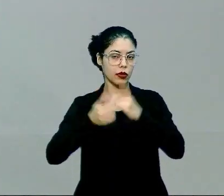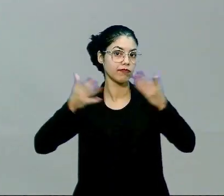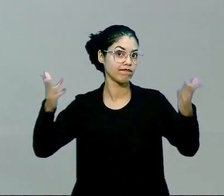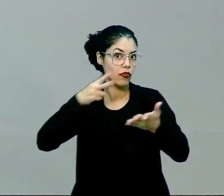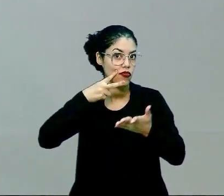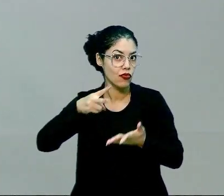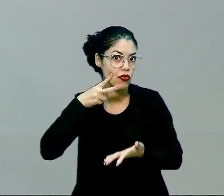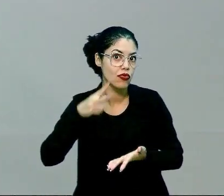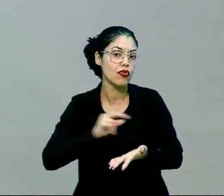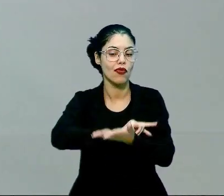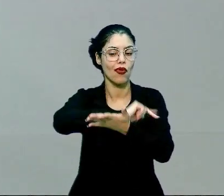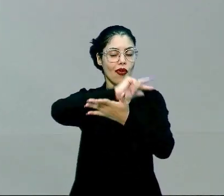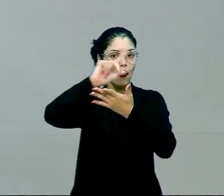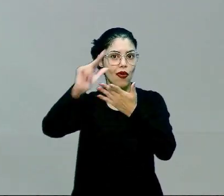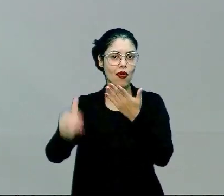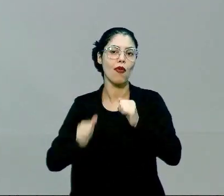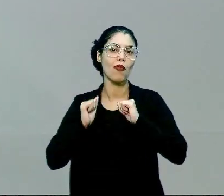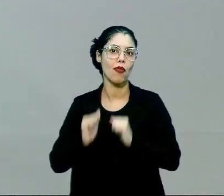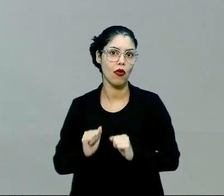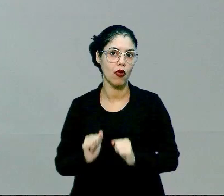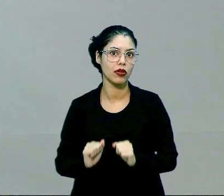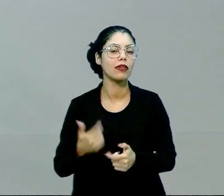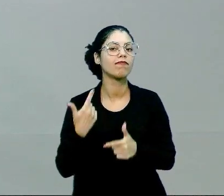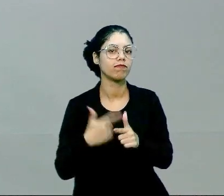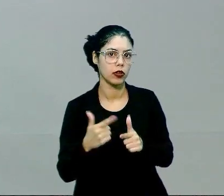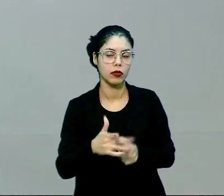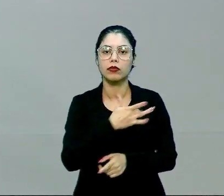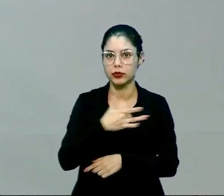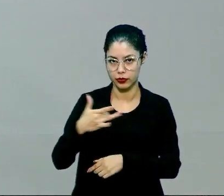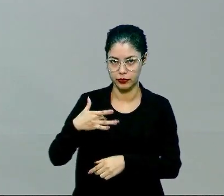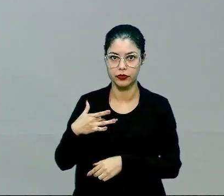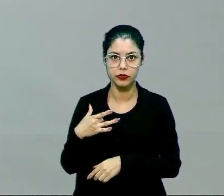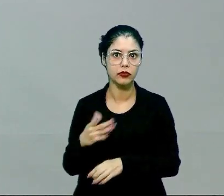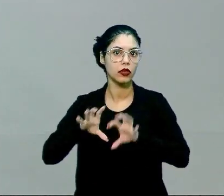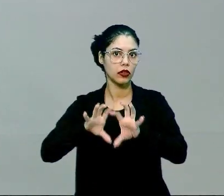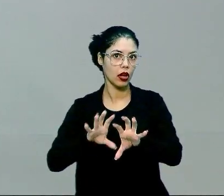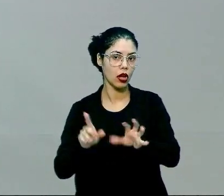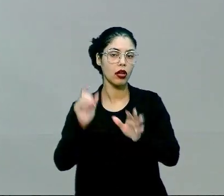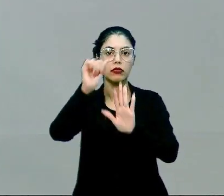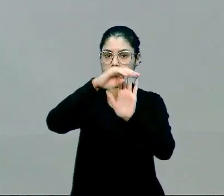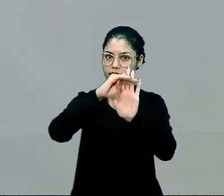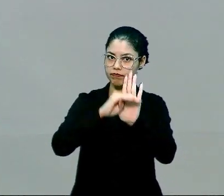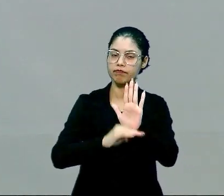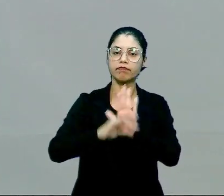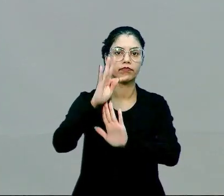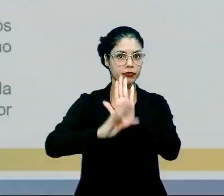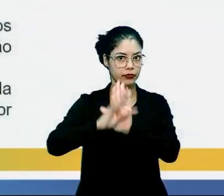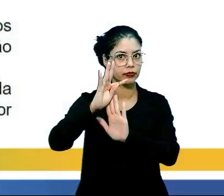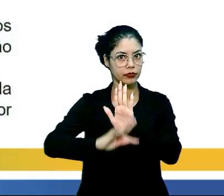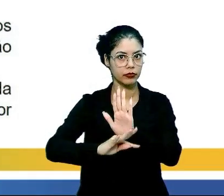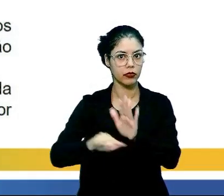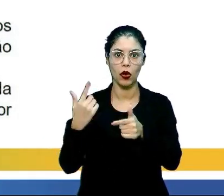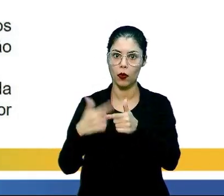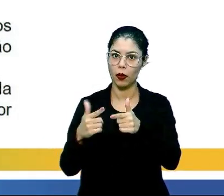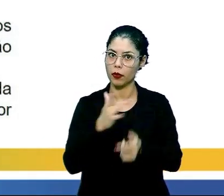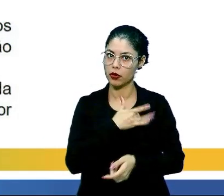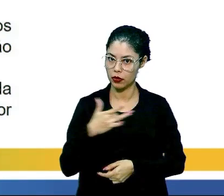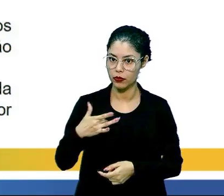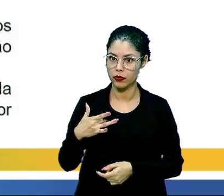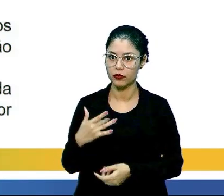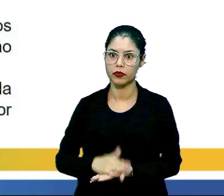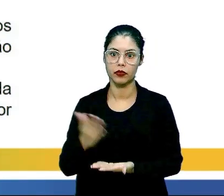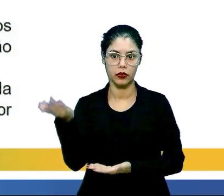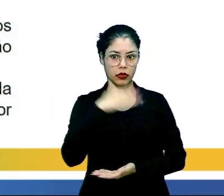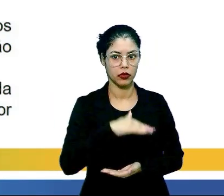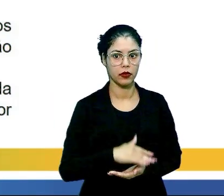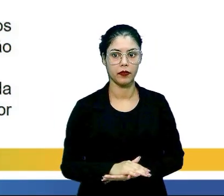Então veja que diversos fatores podem afetar a sua saúde, que é o que foi mencionado no texto, que a obesidade é um problema de saúde. Então